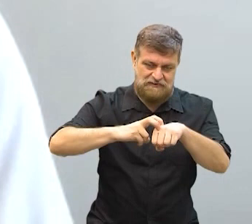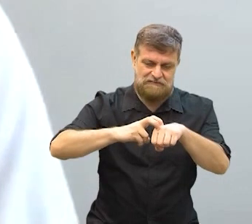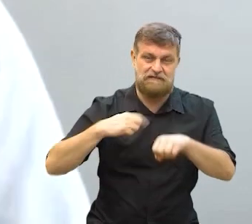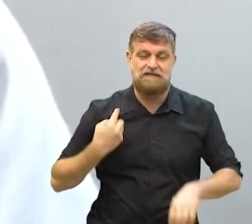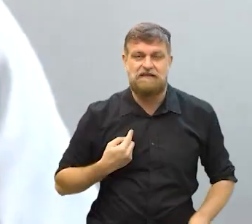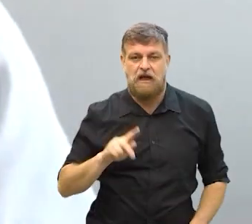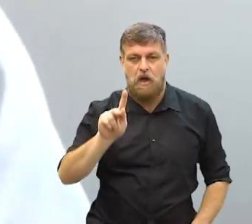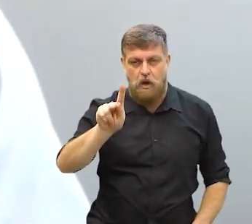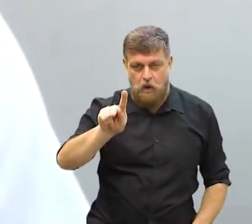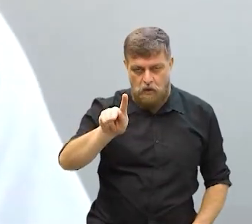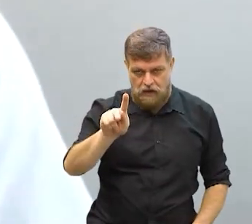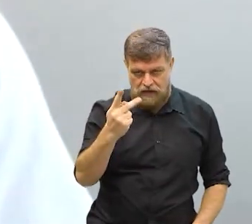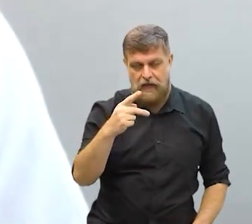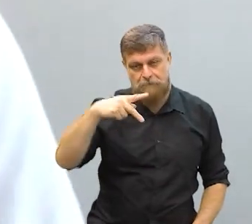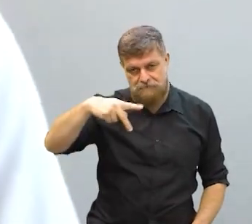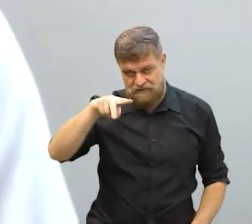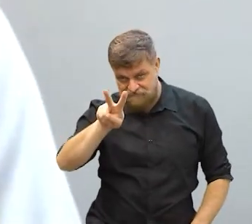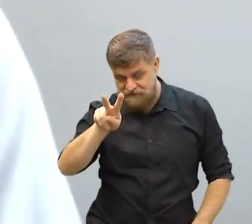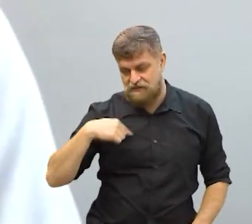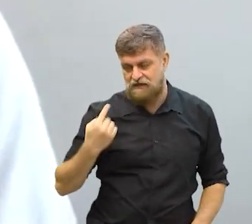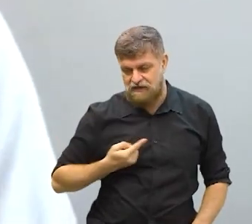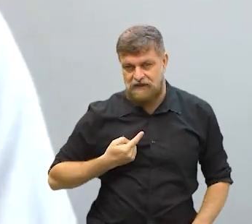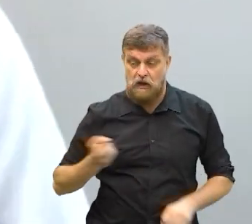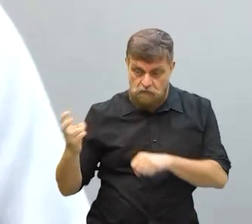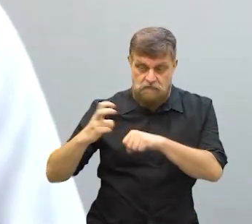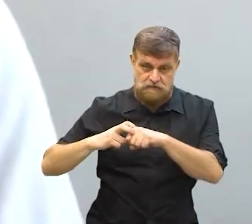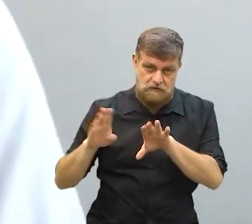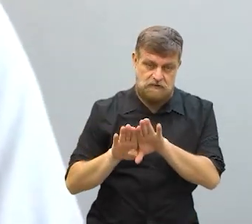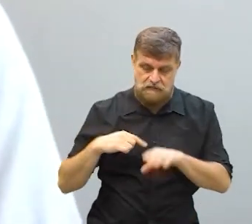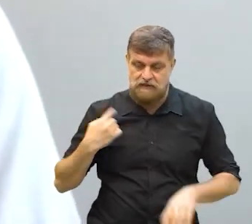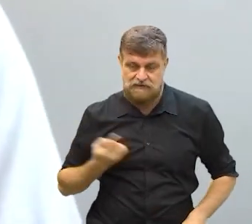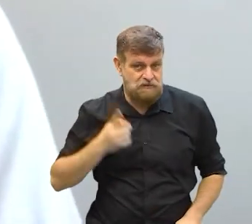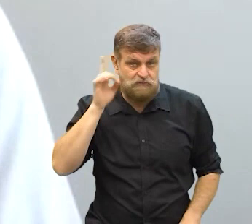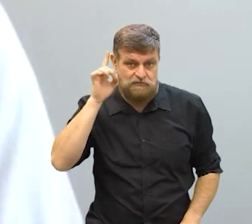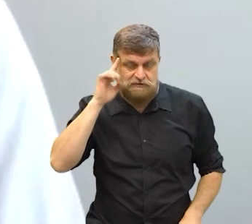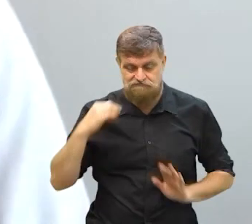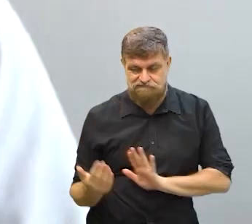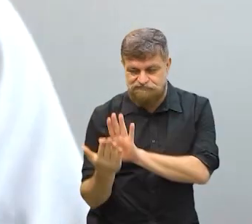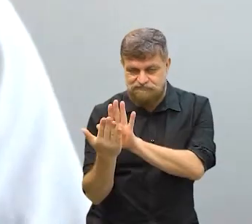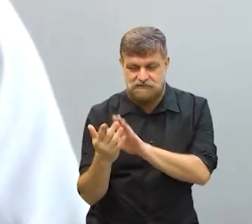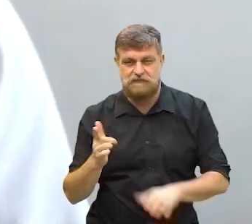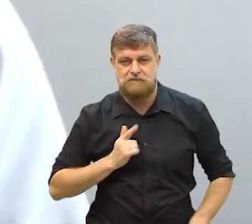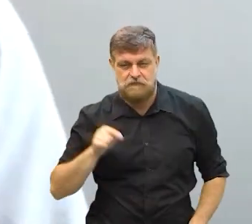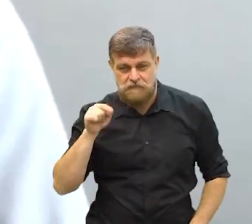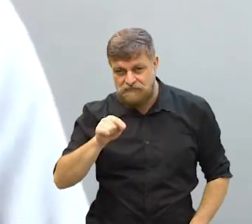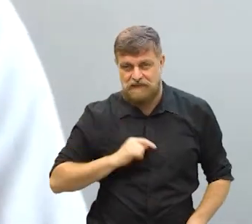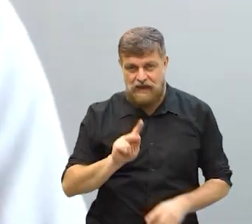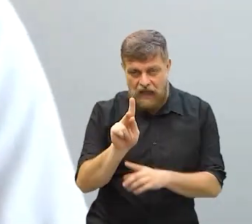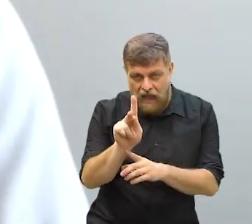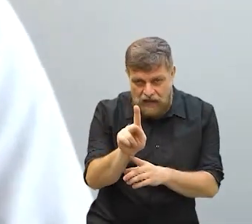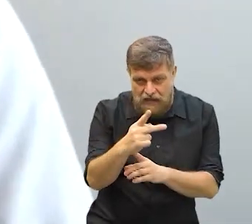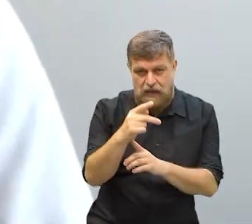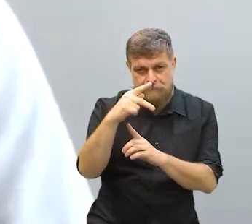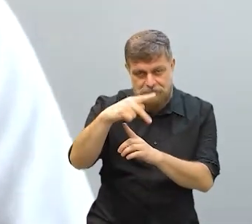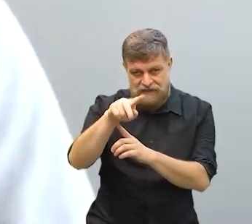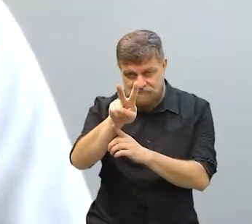dia a dia, e o HPV é mais um desses vírus que a gente enfrenta ou que a gente acaba convivendo no dia a dia. O HPV é uma